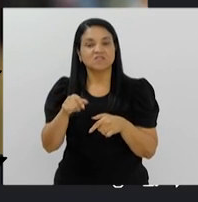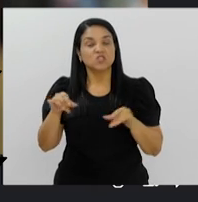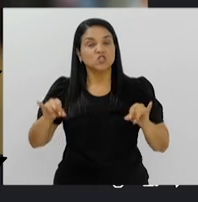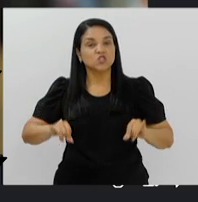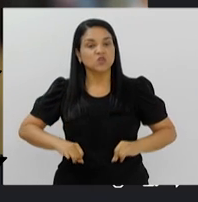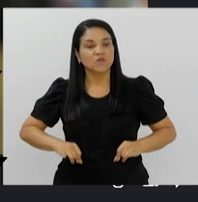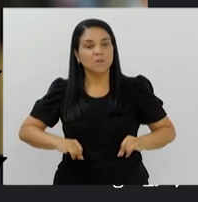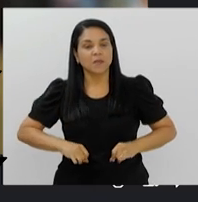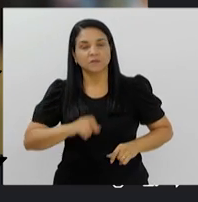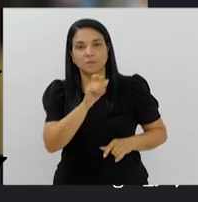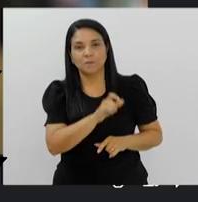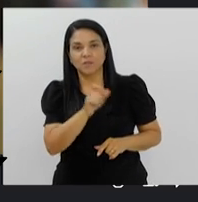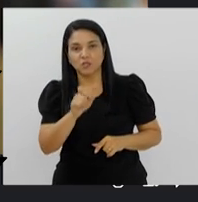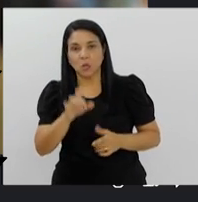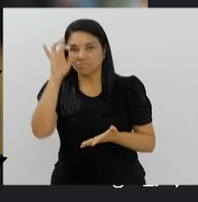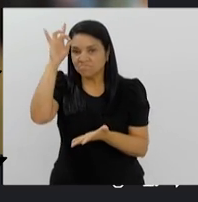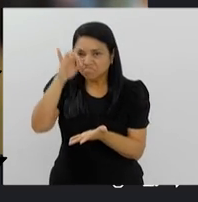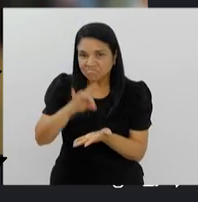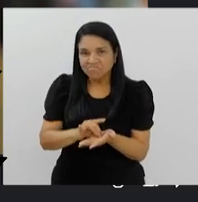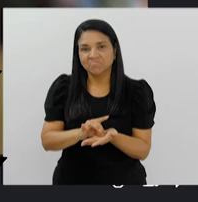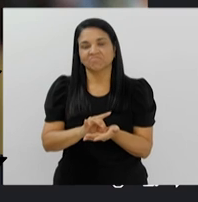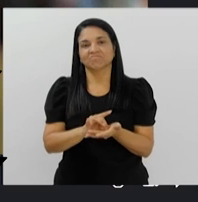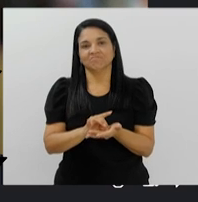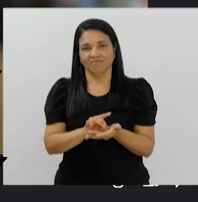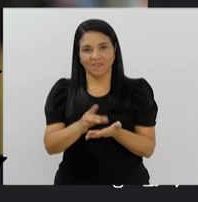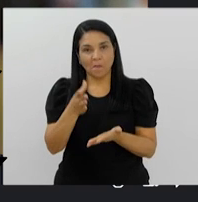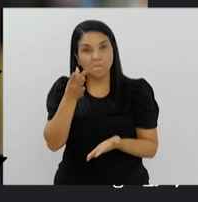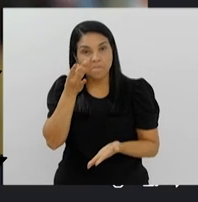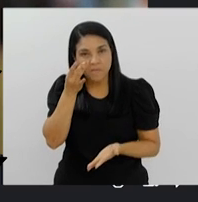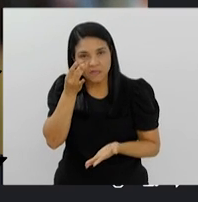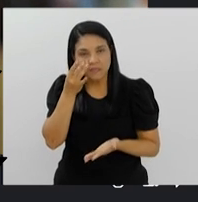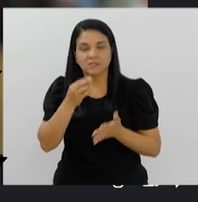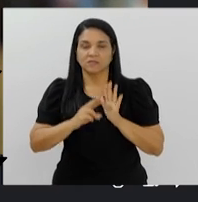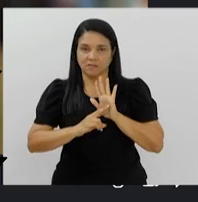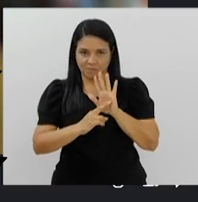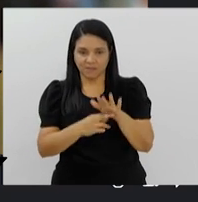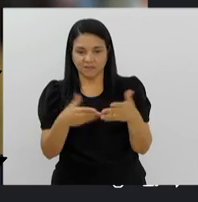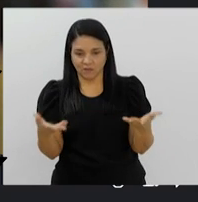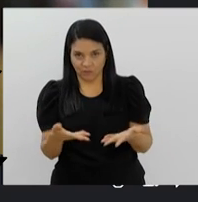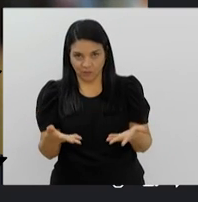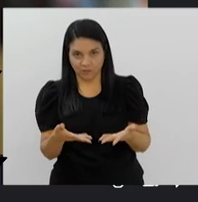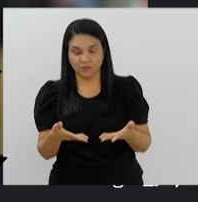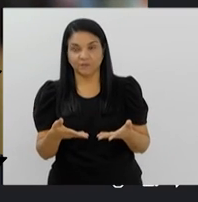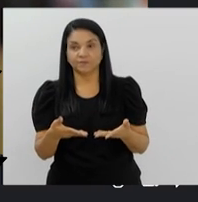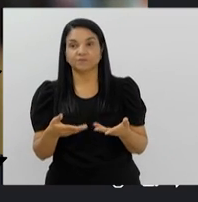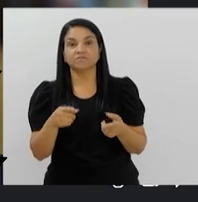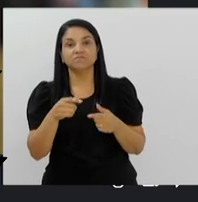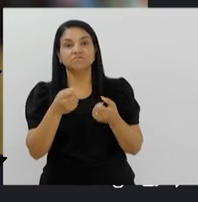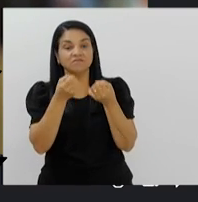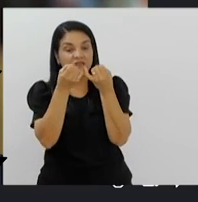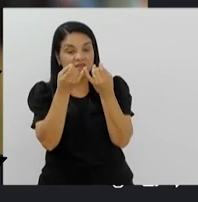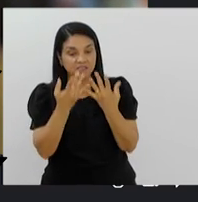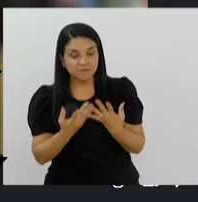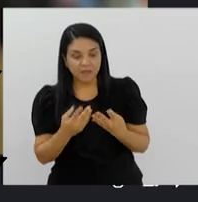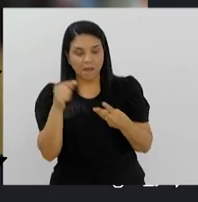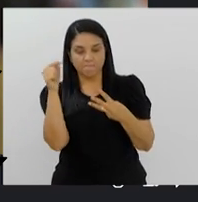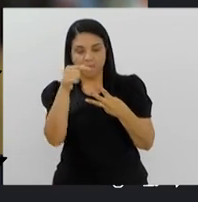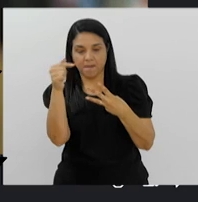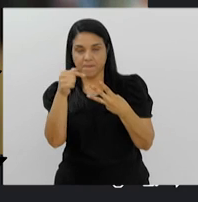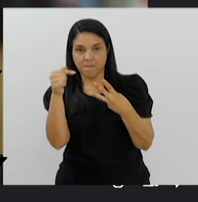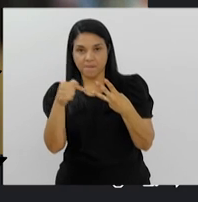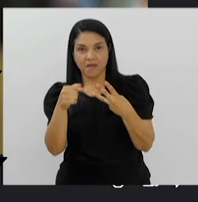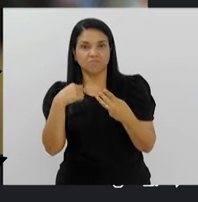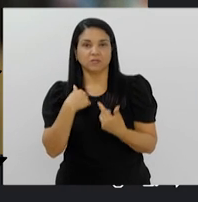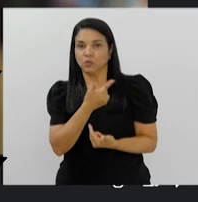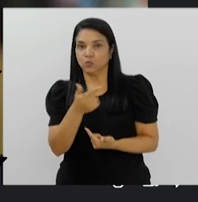estão aí né estão aí presentes e estão aí se fazendo representar Eh quero explicar cada um desses pontos para que não haja